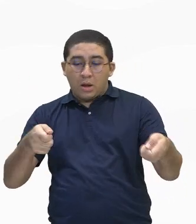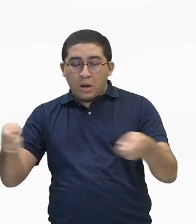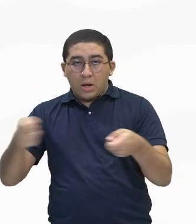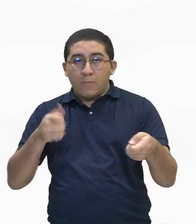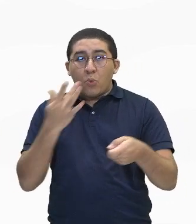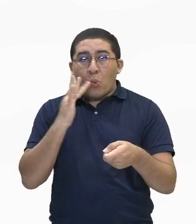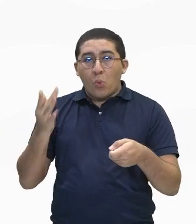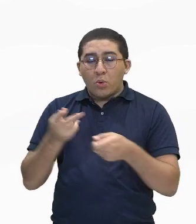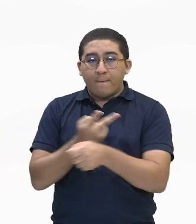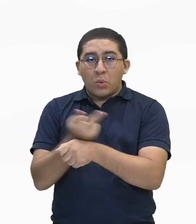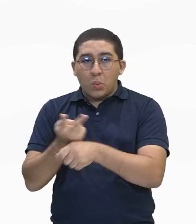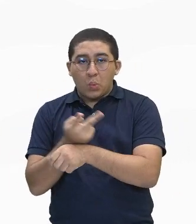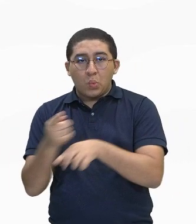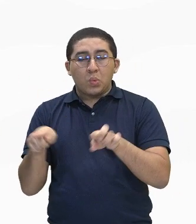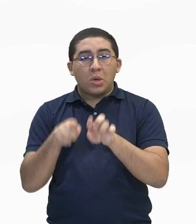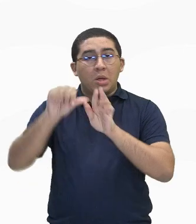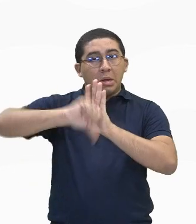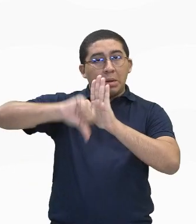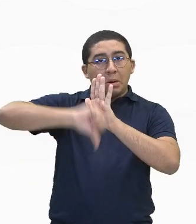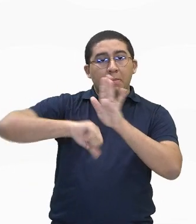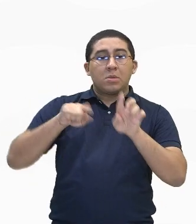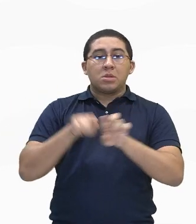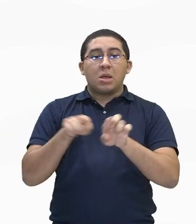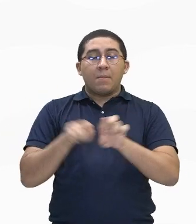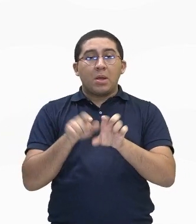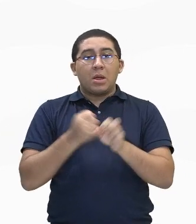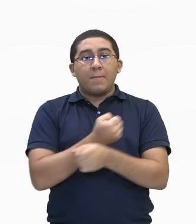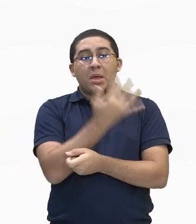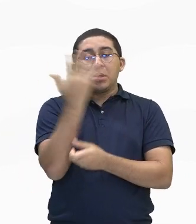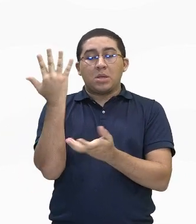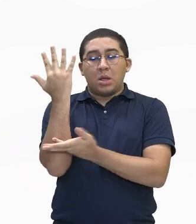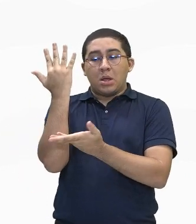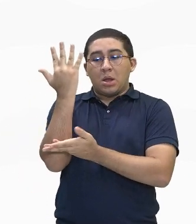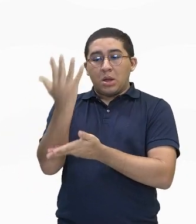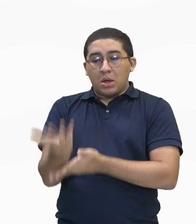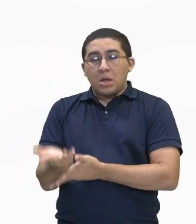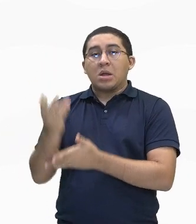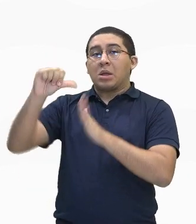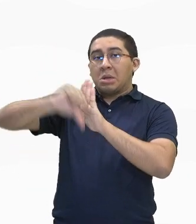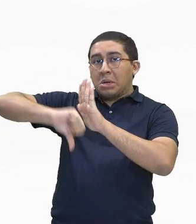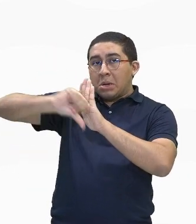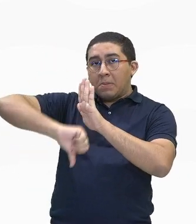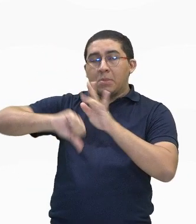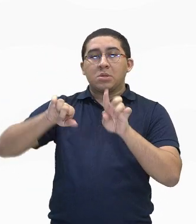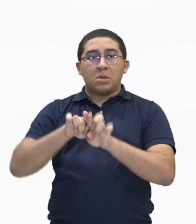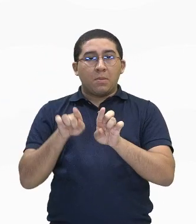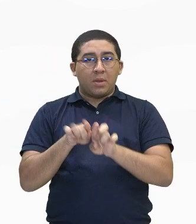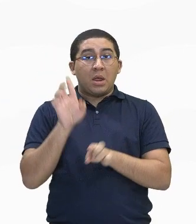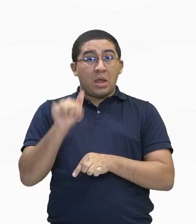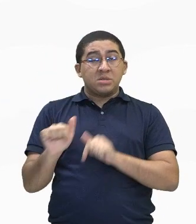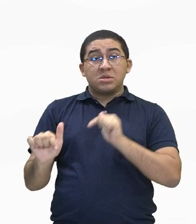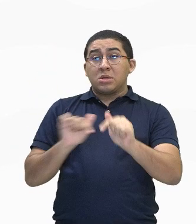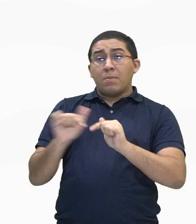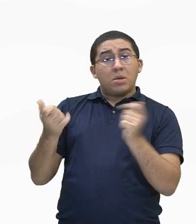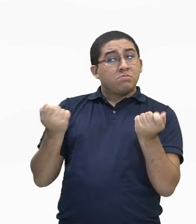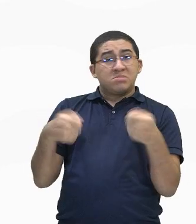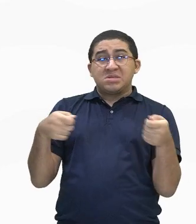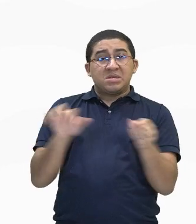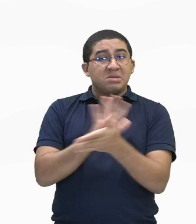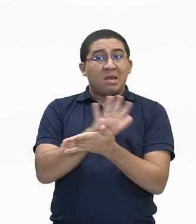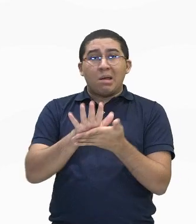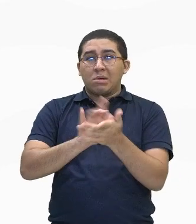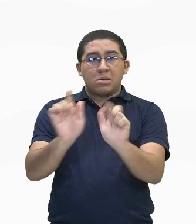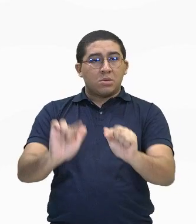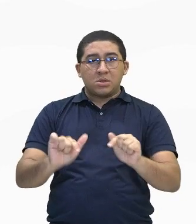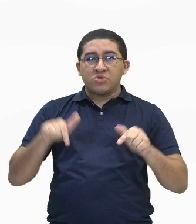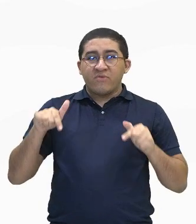na extração ilegal de madeira, esses trabalhos que não exigem uma grande profissionalização, por isso